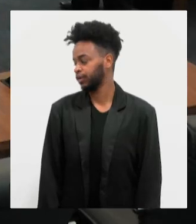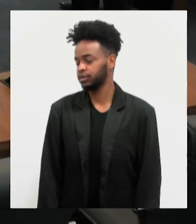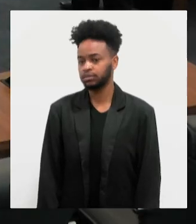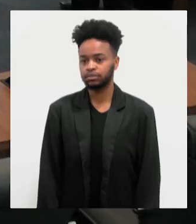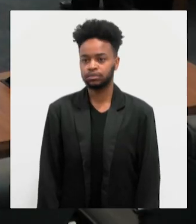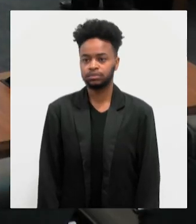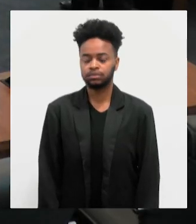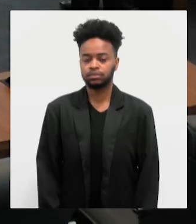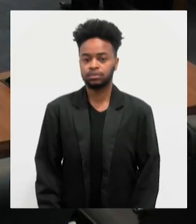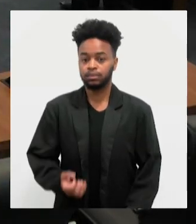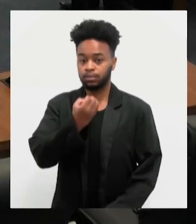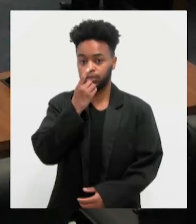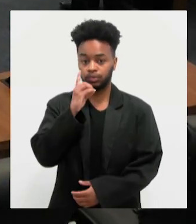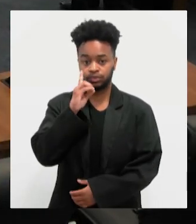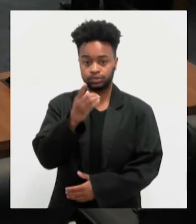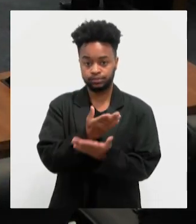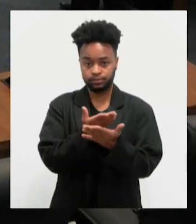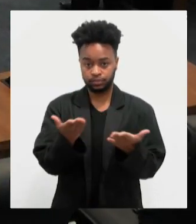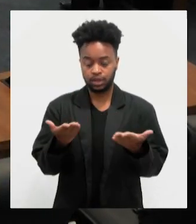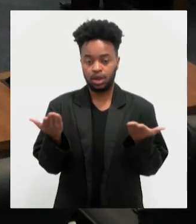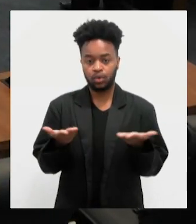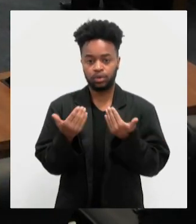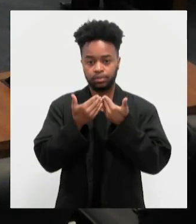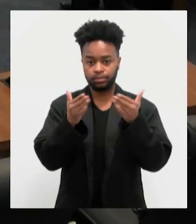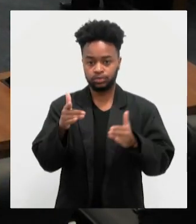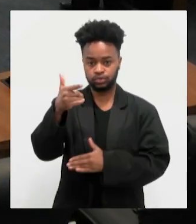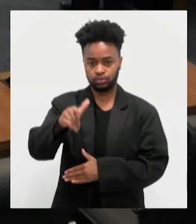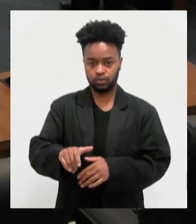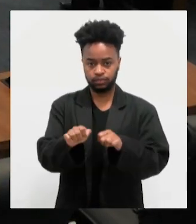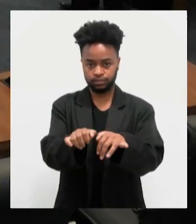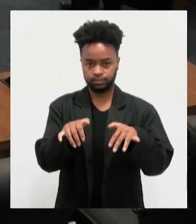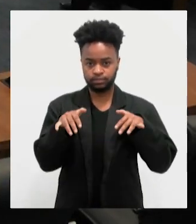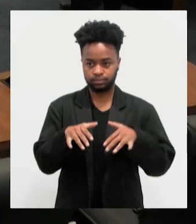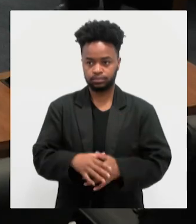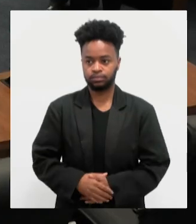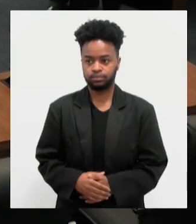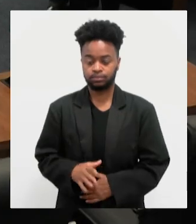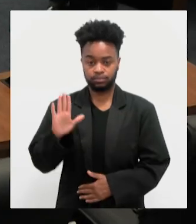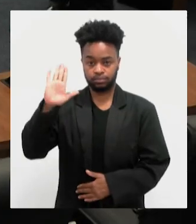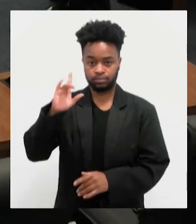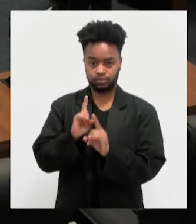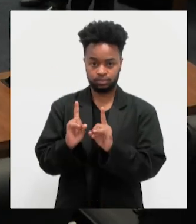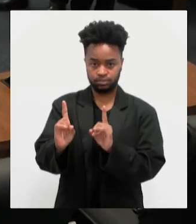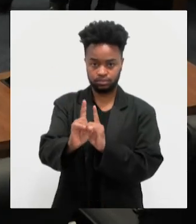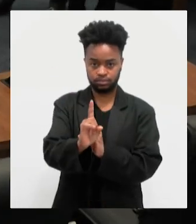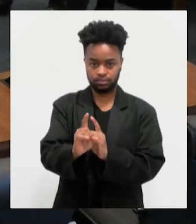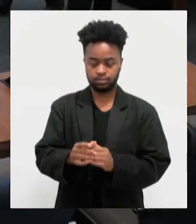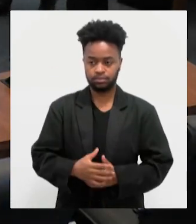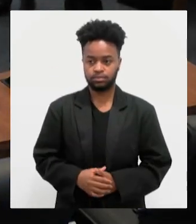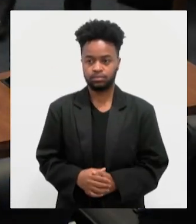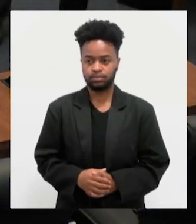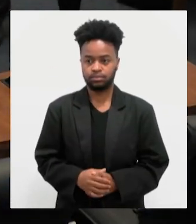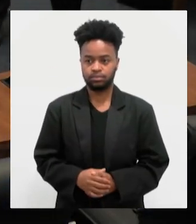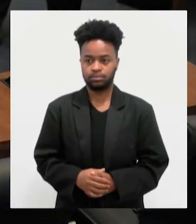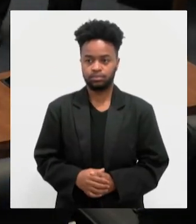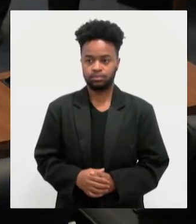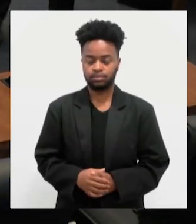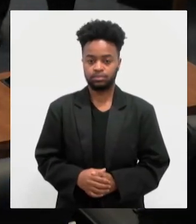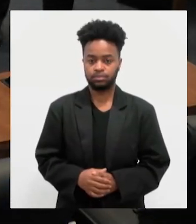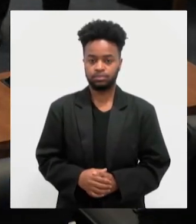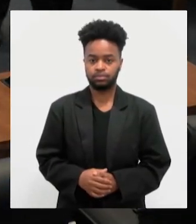Bom dia a todos. Está reaberta a sessão. Pela ordem, senhor presidente. Antes,